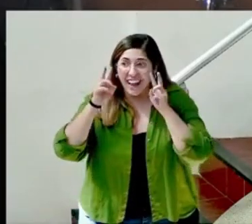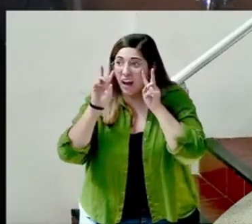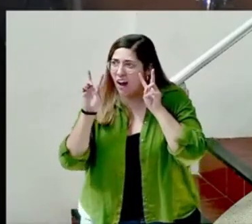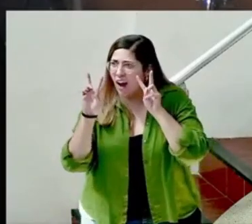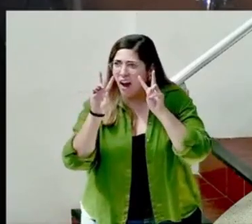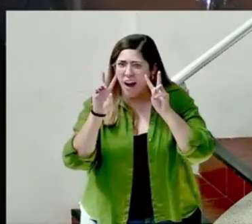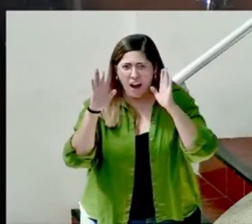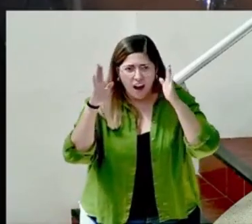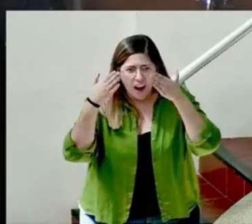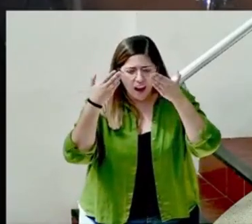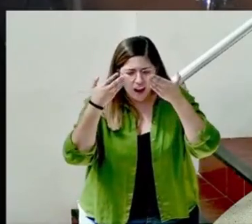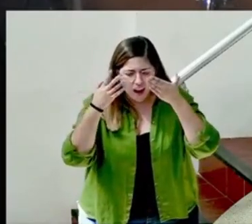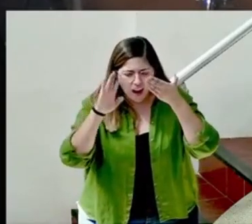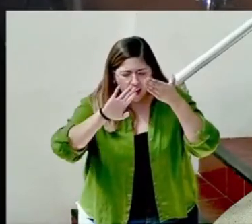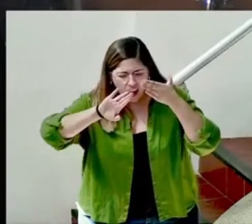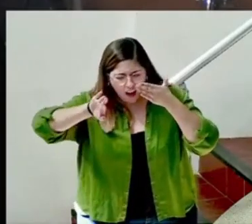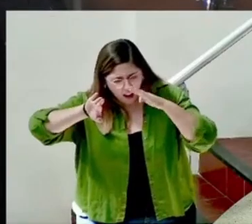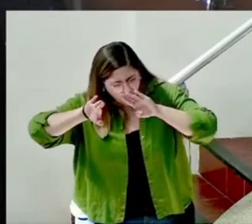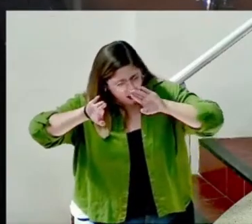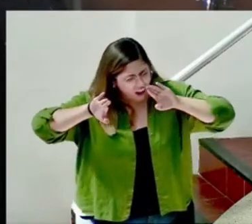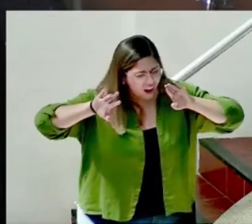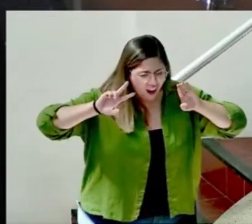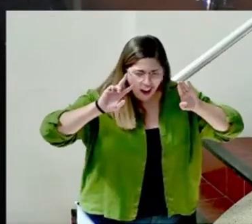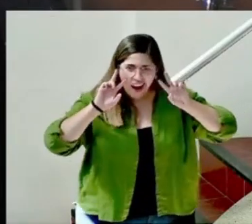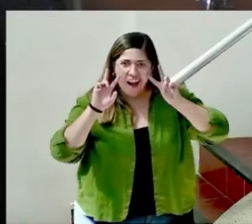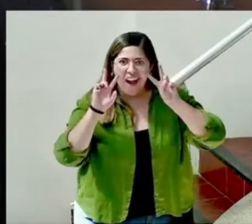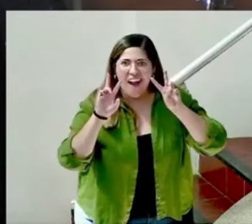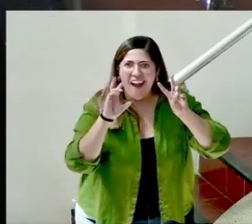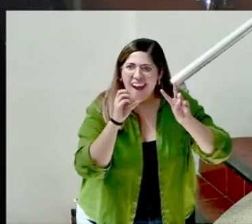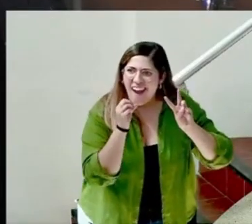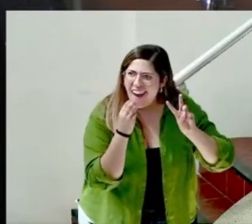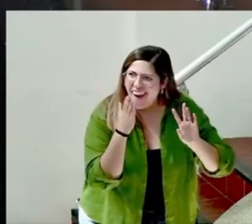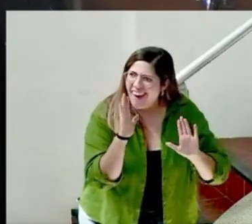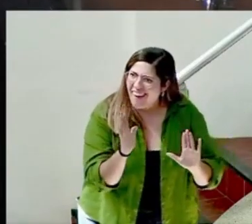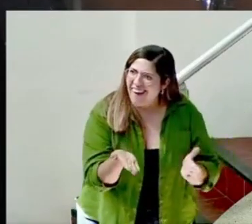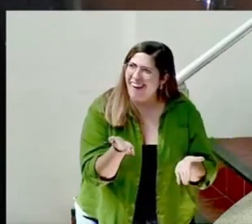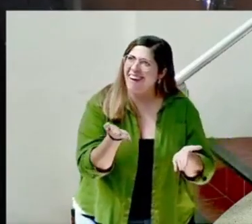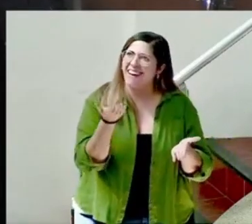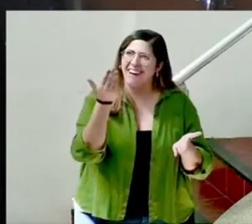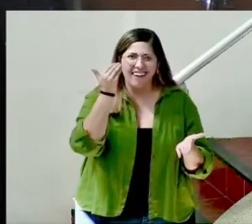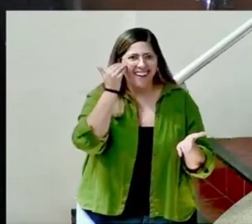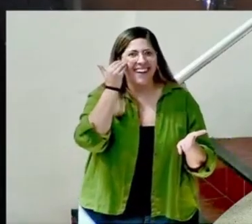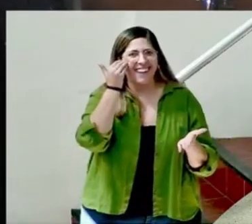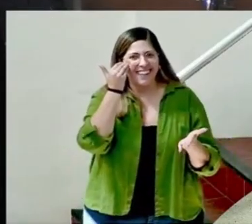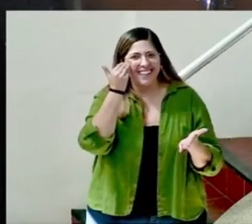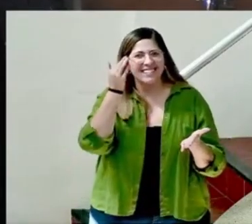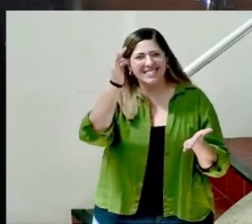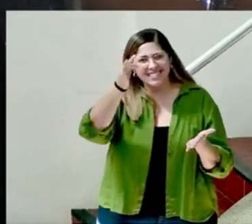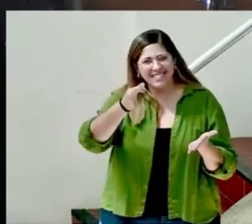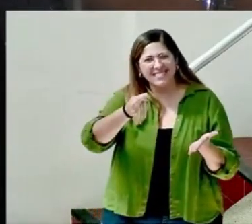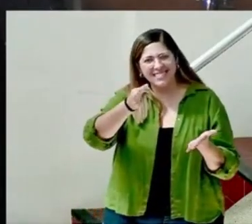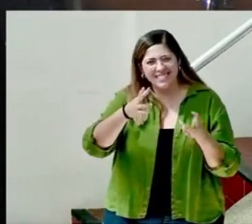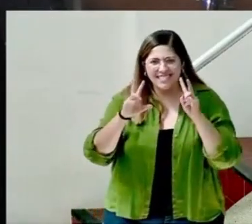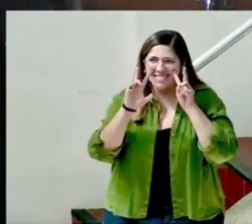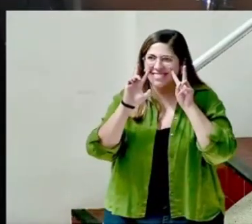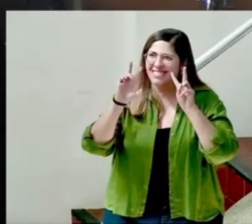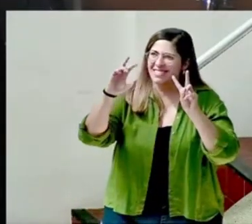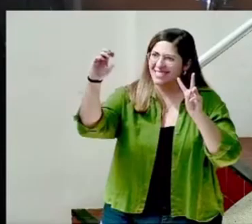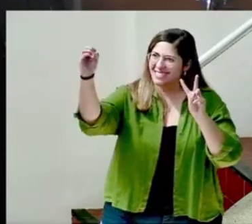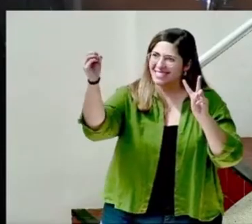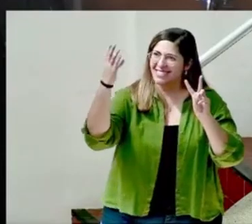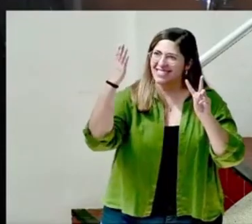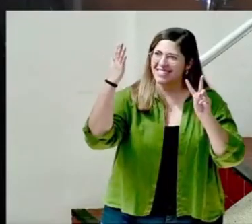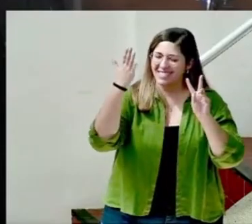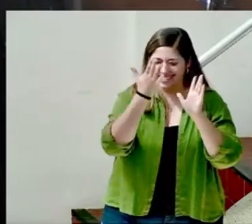direito, ou seja, que tivermos um modo correto de olhar, isso vai iluminar